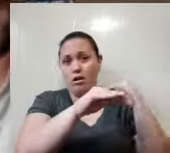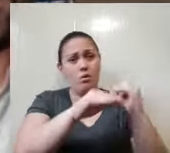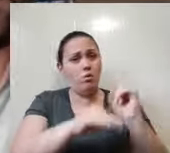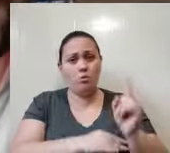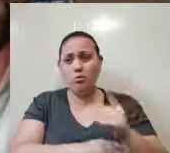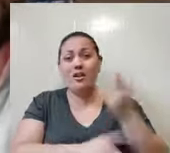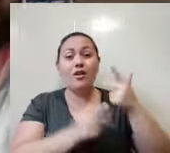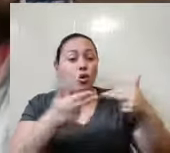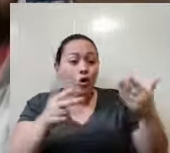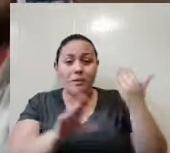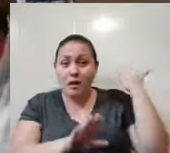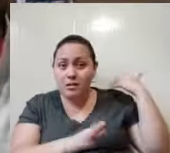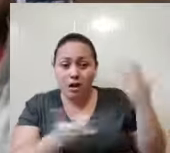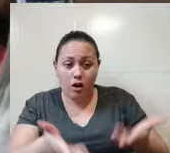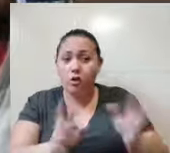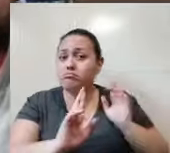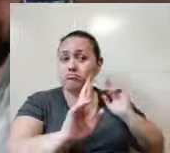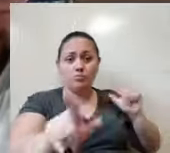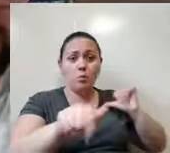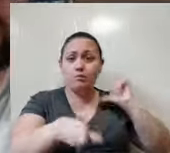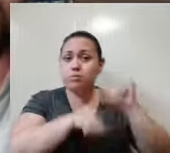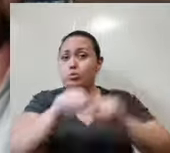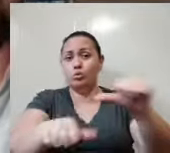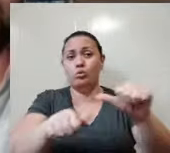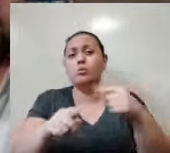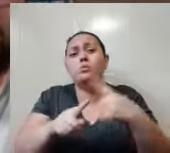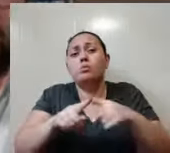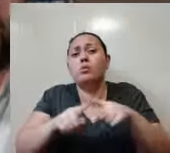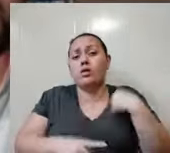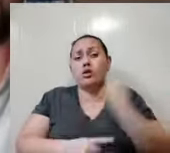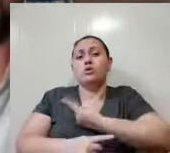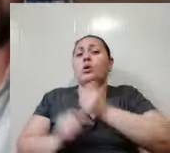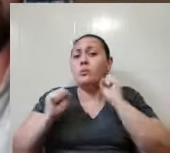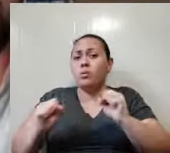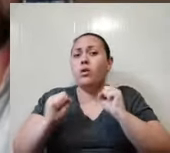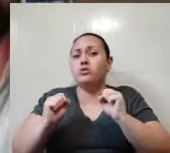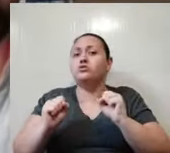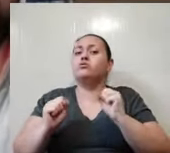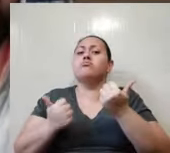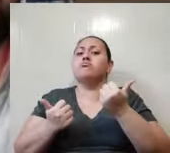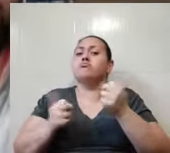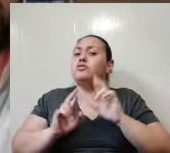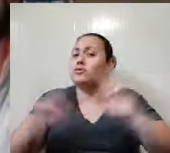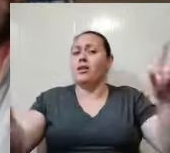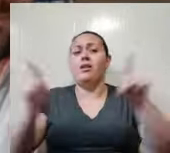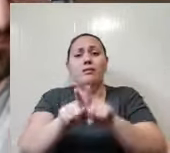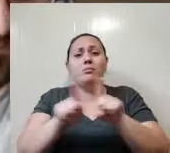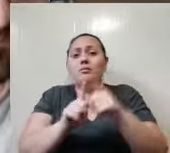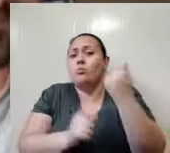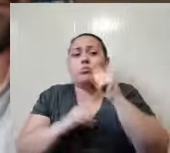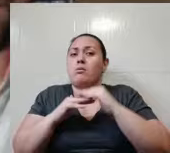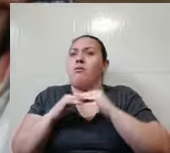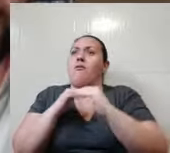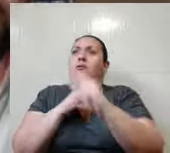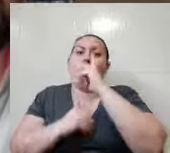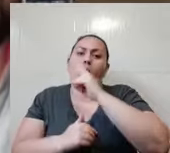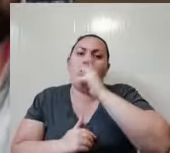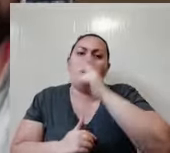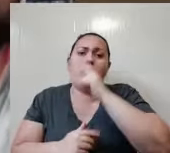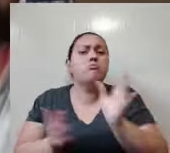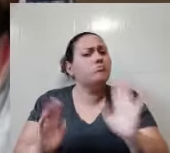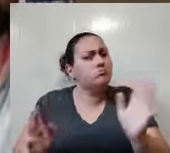Né? Nada tá igual, a rotina não tá igual, a vida não tá igual. A gente também não precisa continuar igual. Né? Por que não buscar outras e